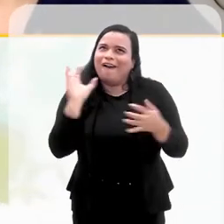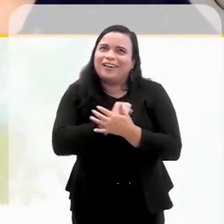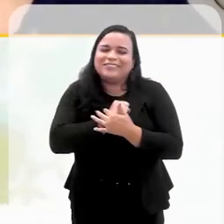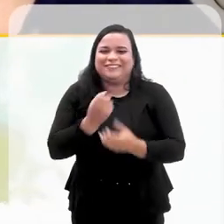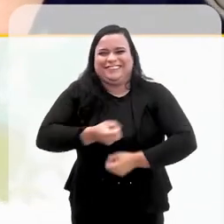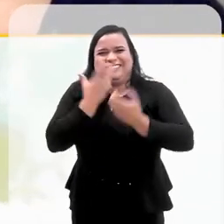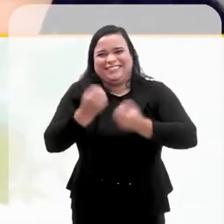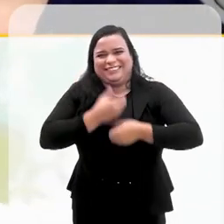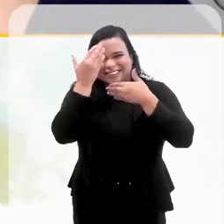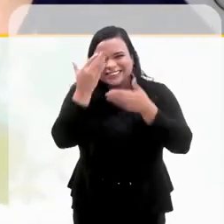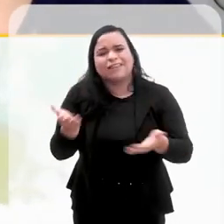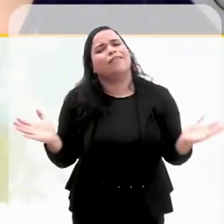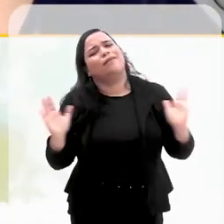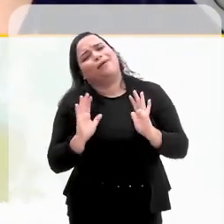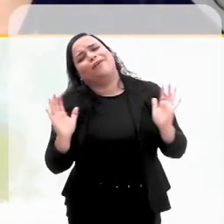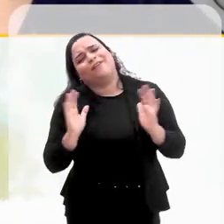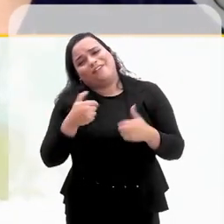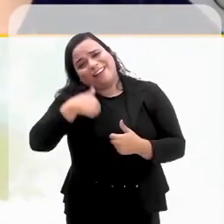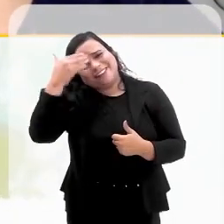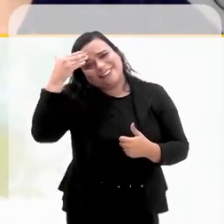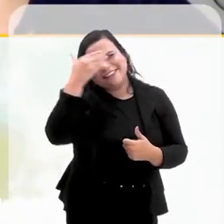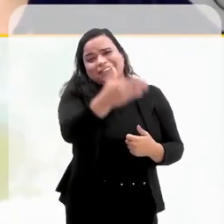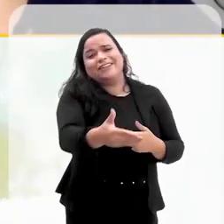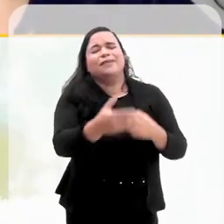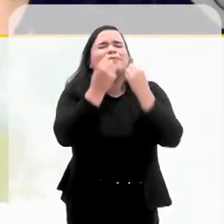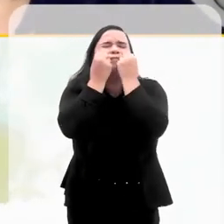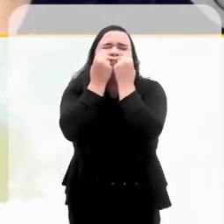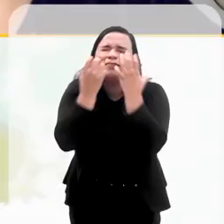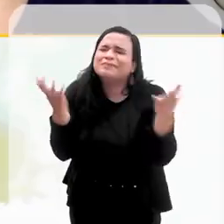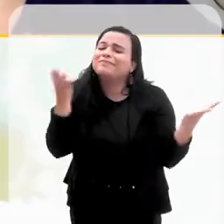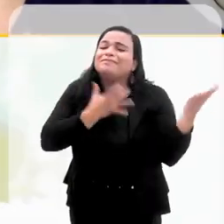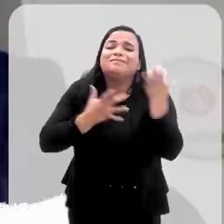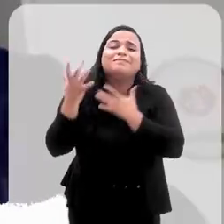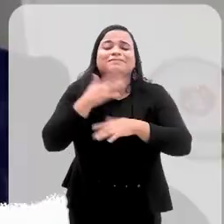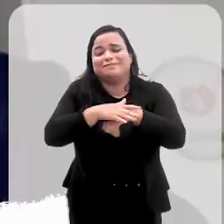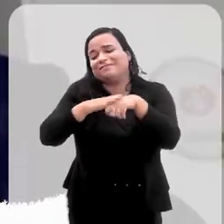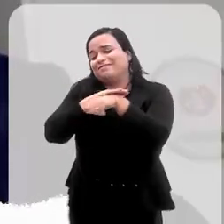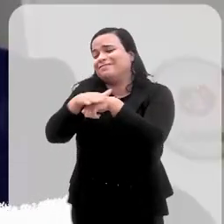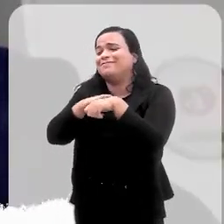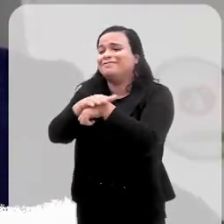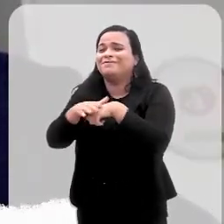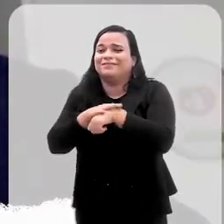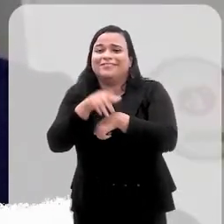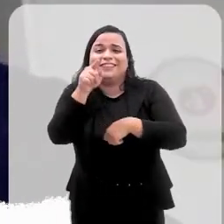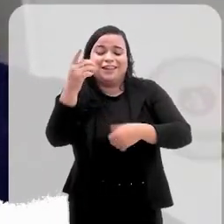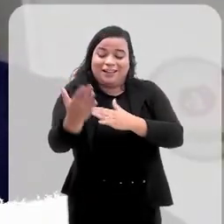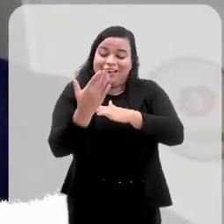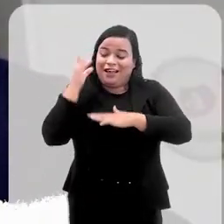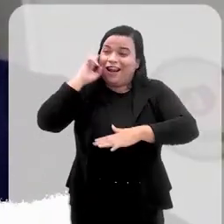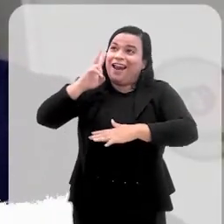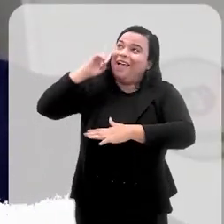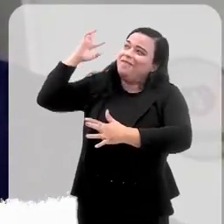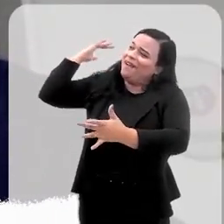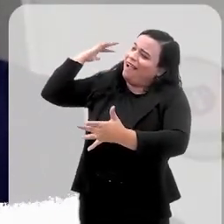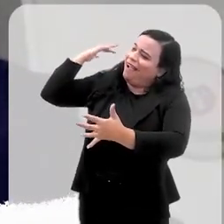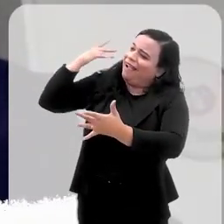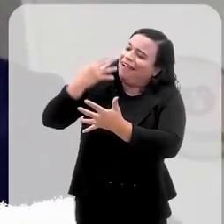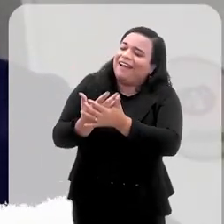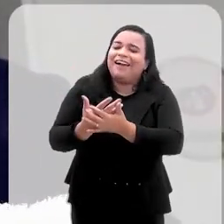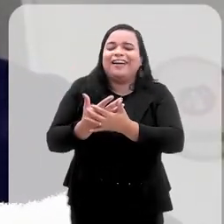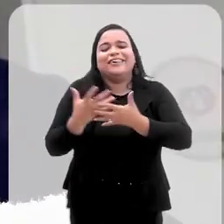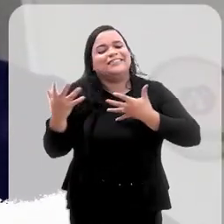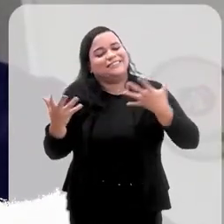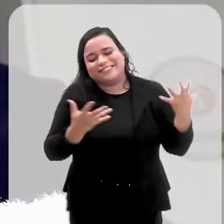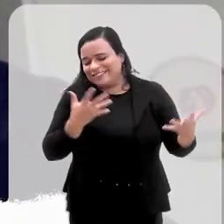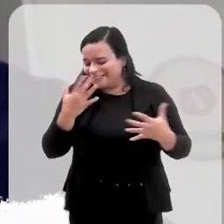ser inspirado. Ah, eu que agradeço, Daniela, foi muito gostoso. Você me fez voltar no tempo